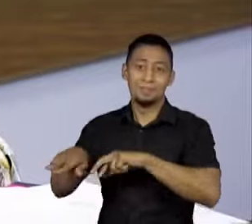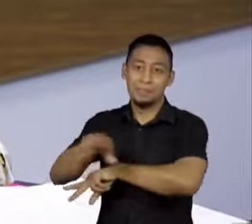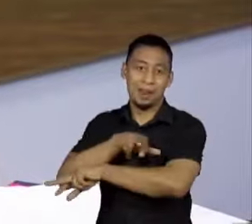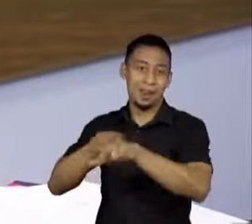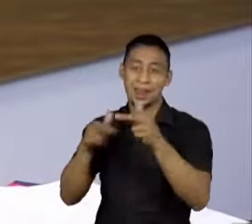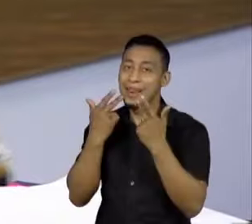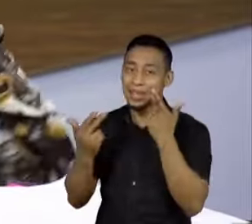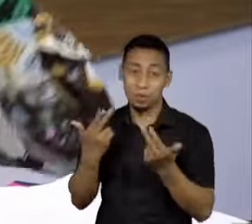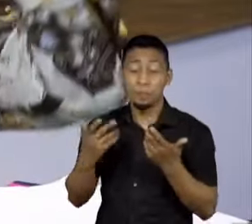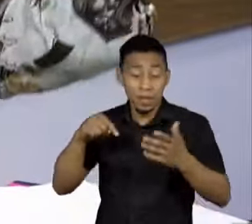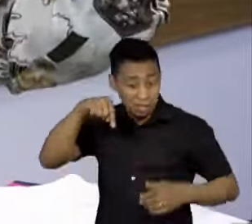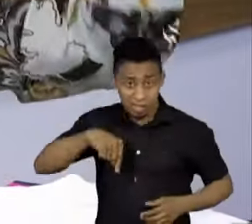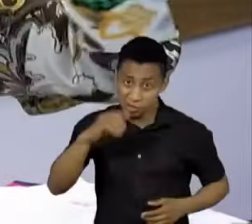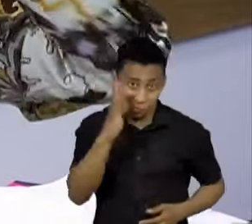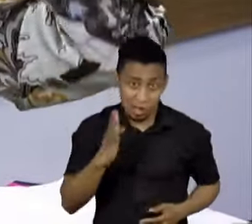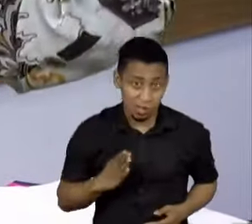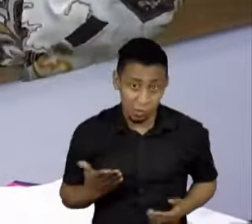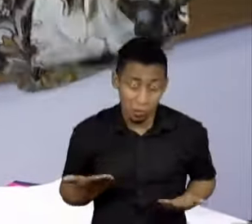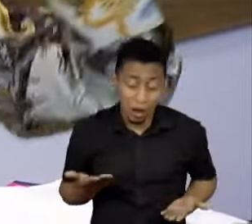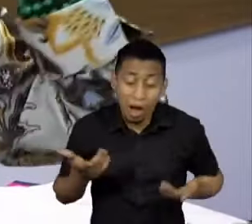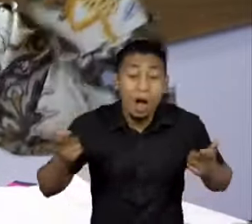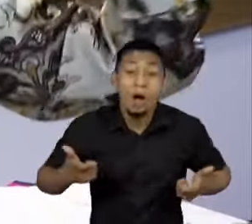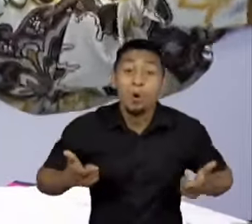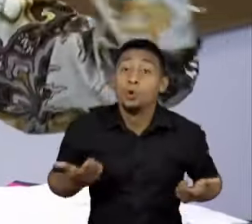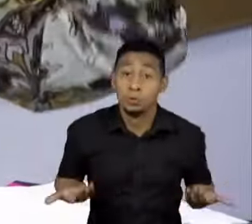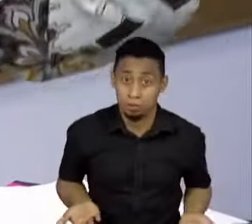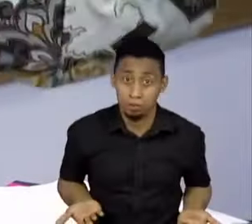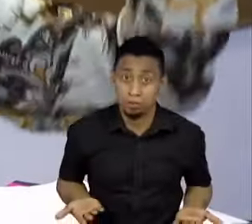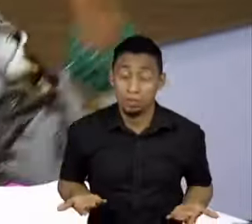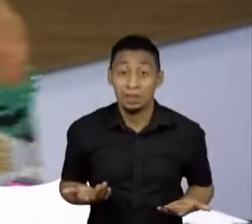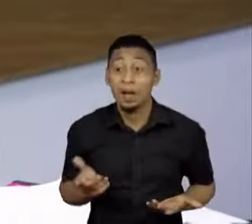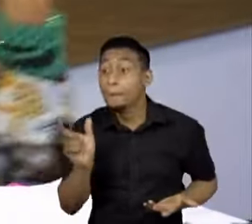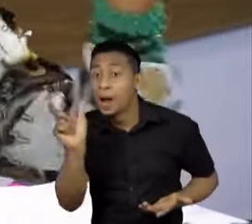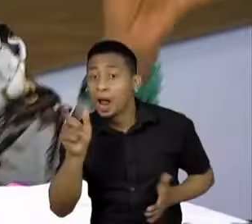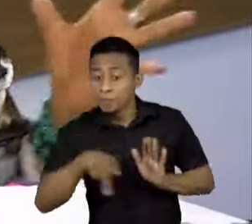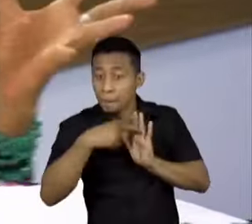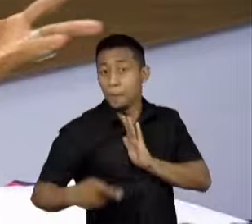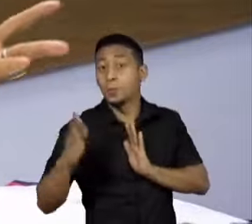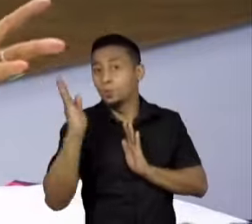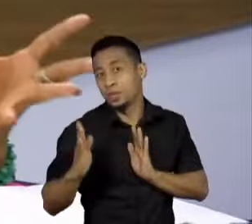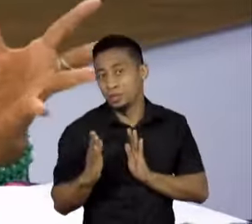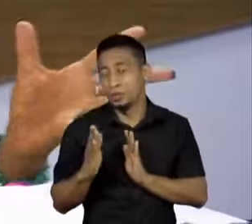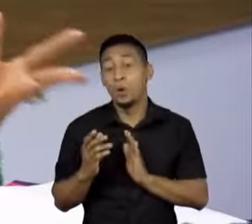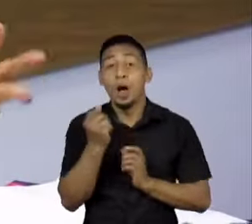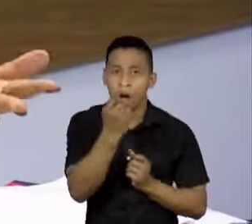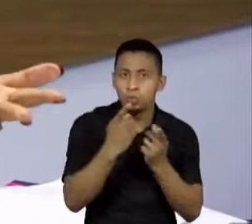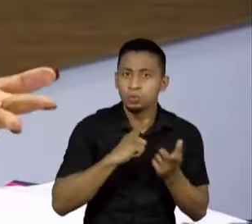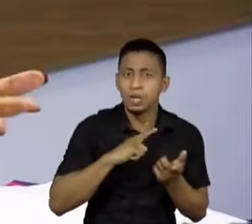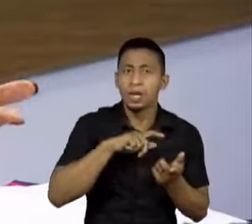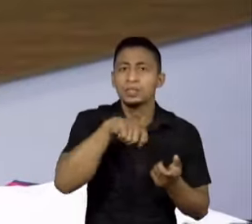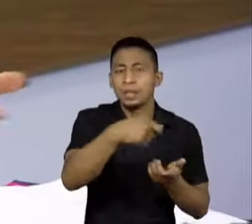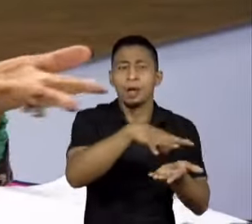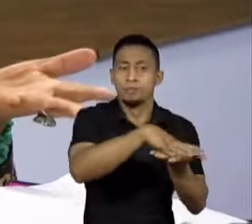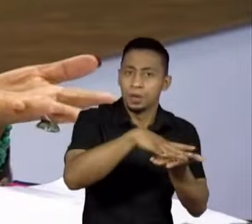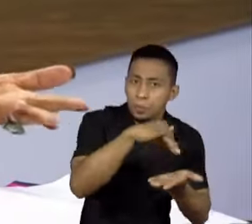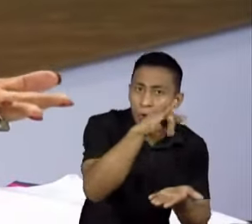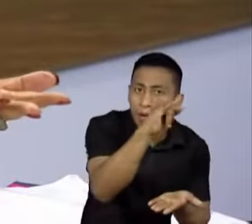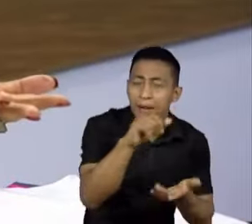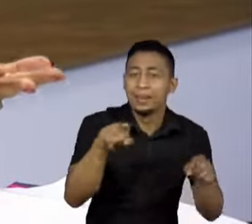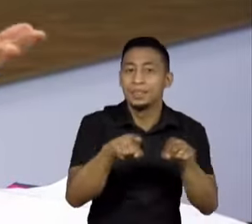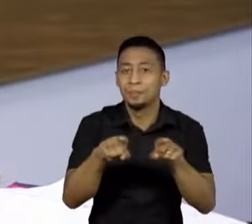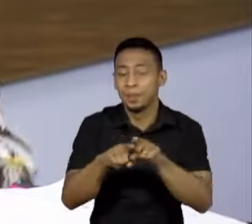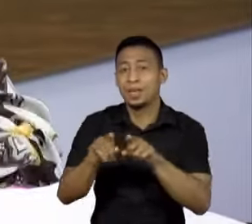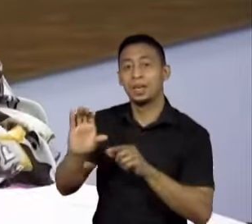Onde que está? Sobraram palavras de Ibirapuera, Copacabana, mas cadê a nossa língua